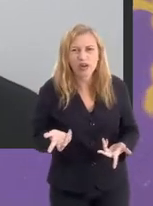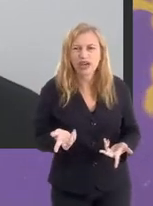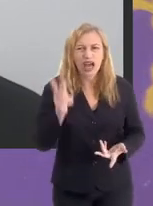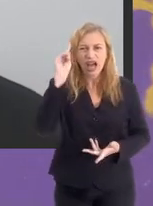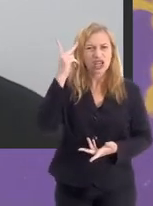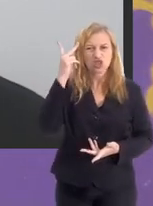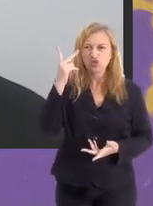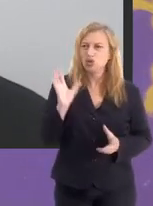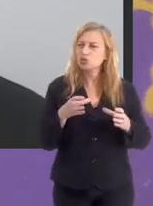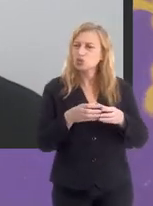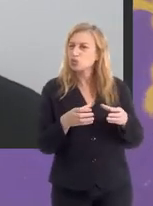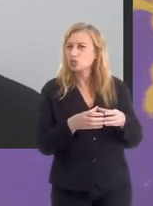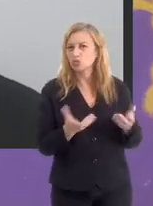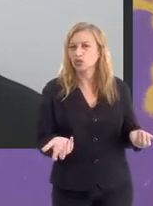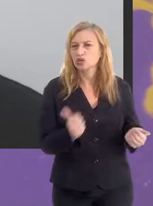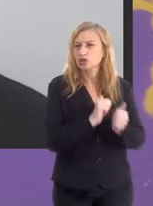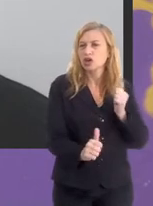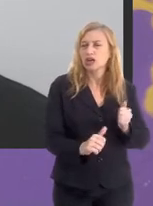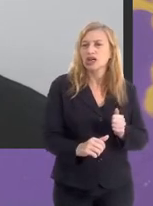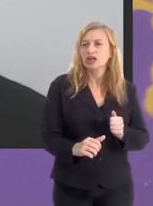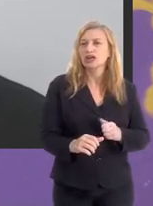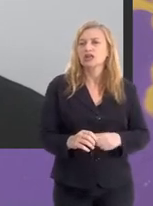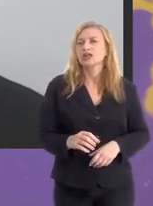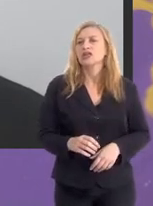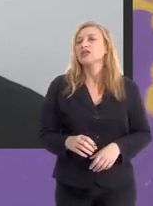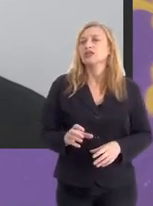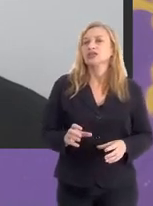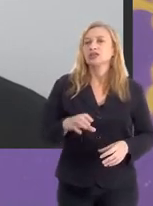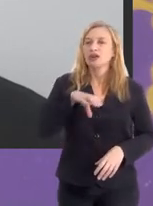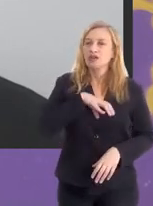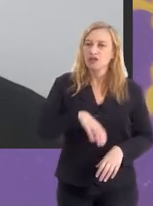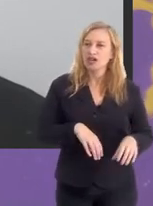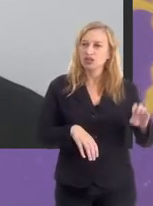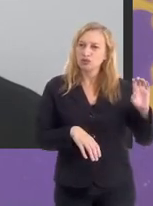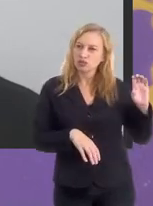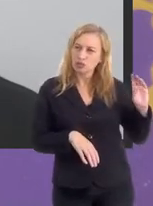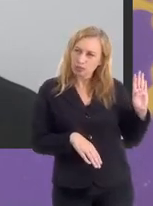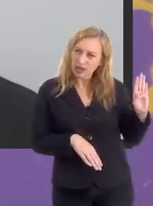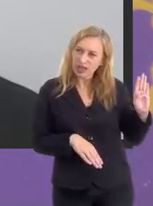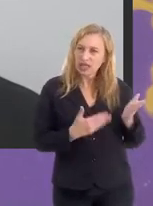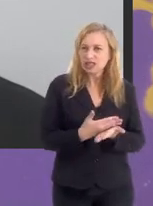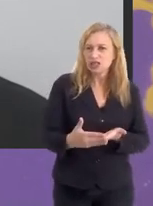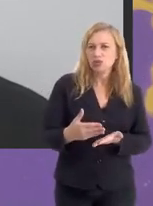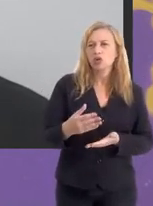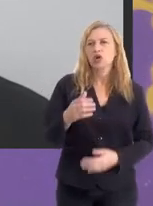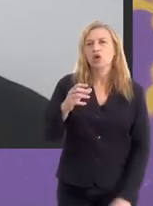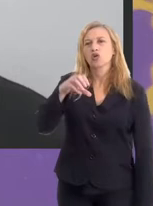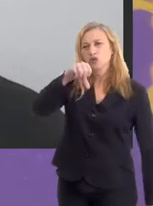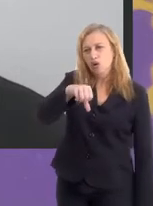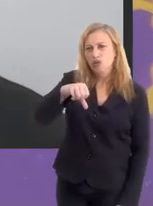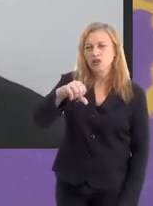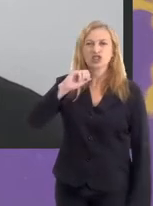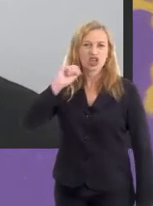show mãe a história do clube e o Vasco na série B do Campeonato Brasileiro tem início no dia